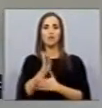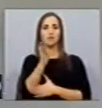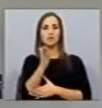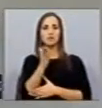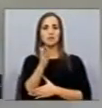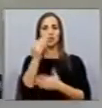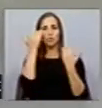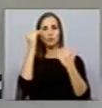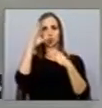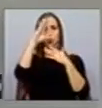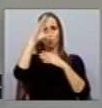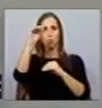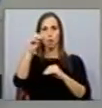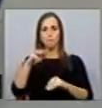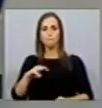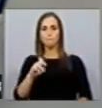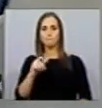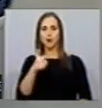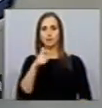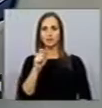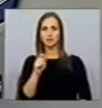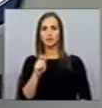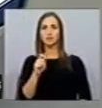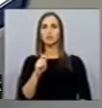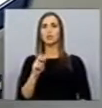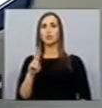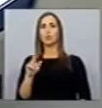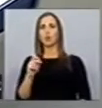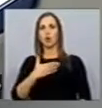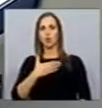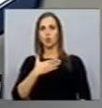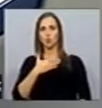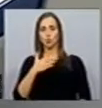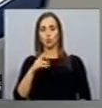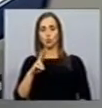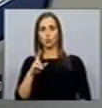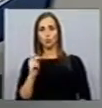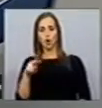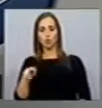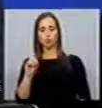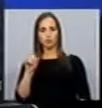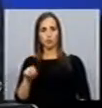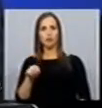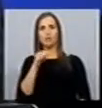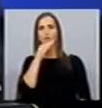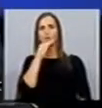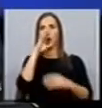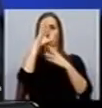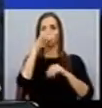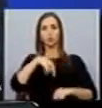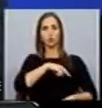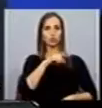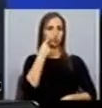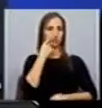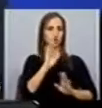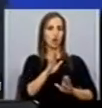lunares em Marte e também em Urano. Olha, vamos falar de de luas que já conhecemos e outras que se calhar vamos